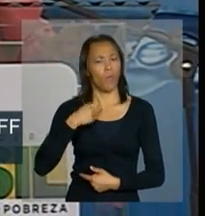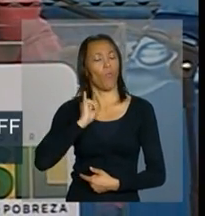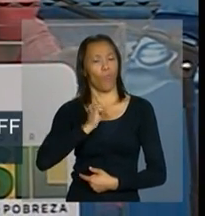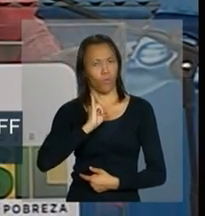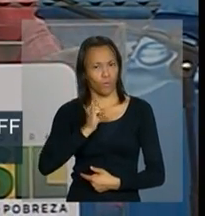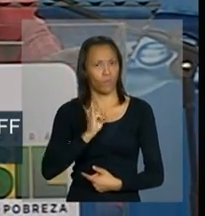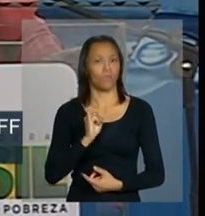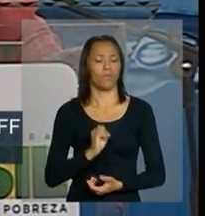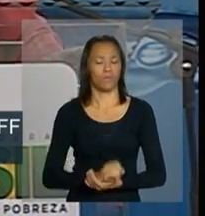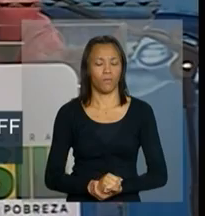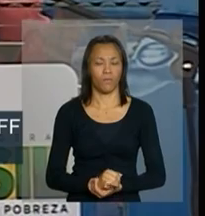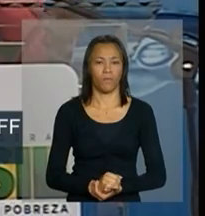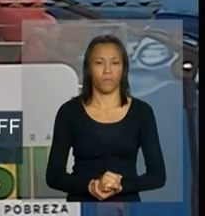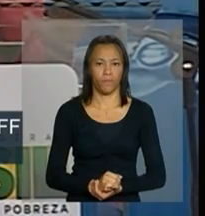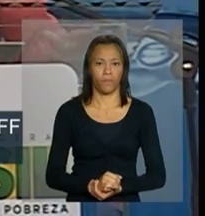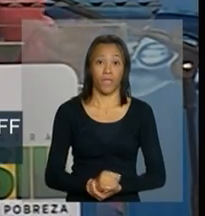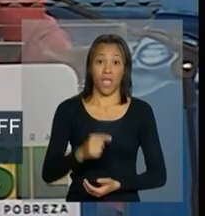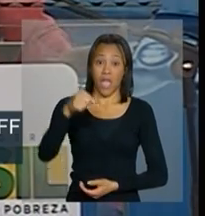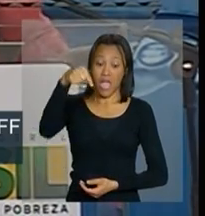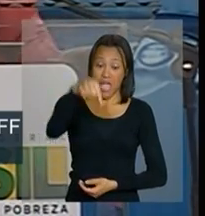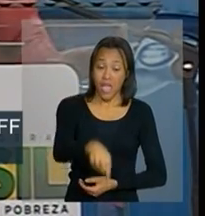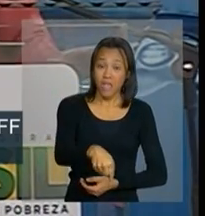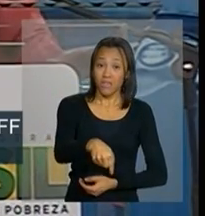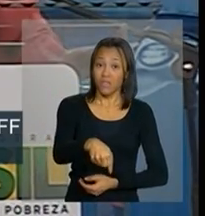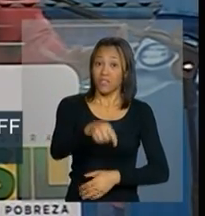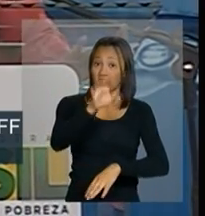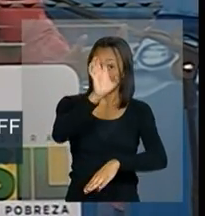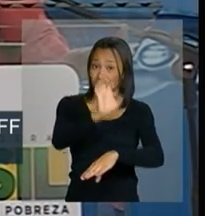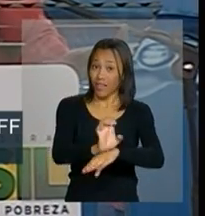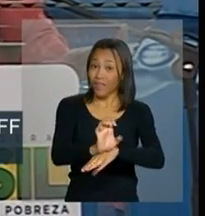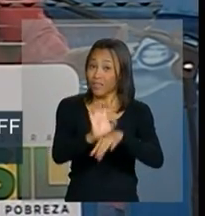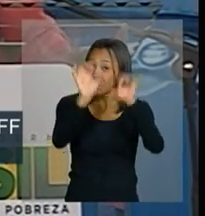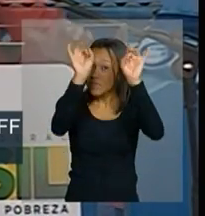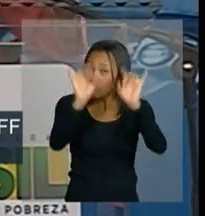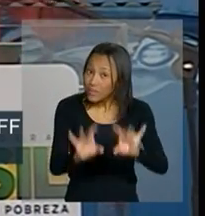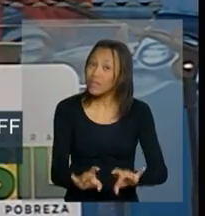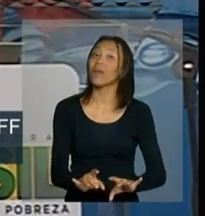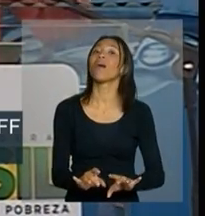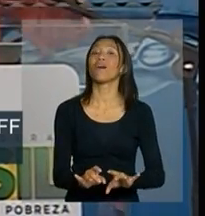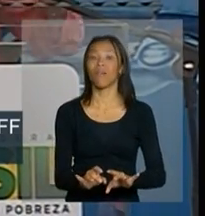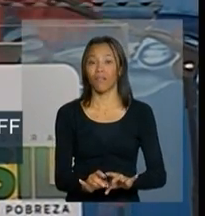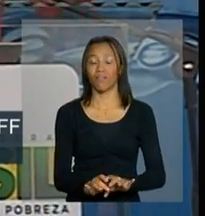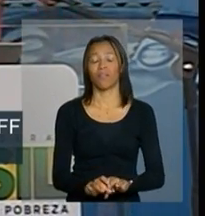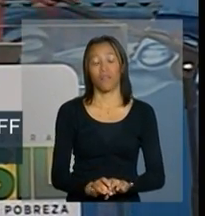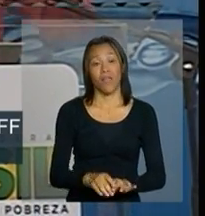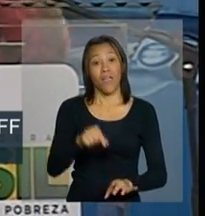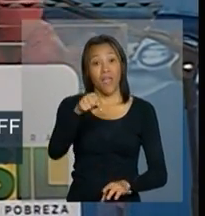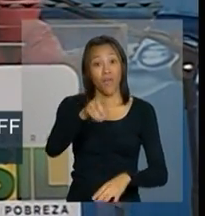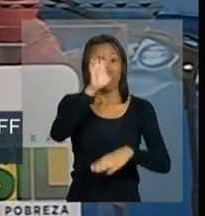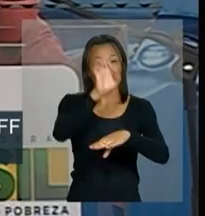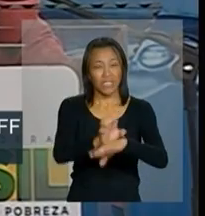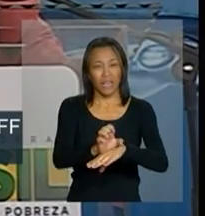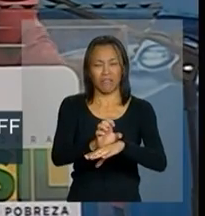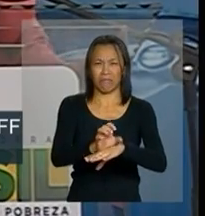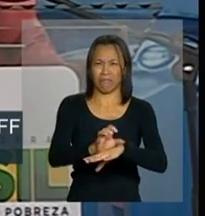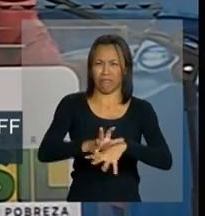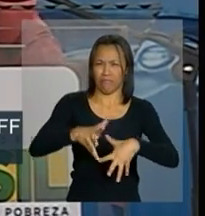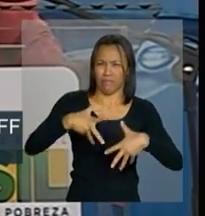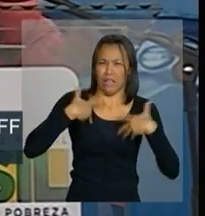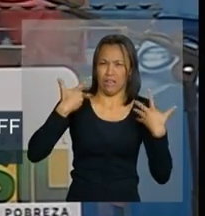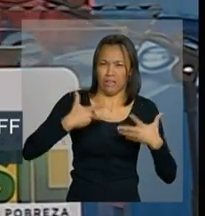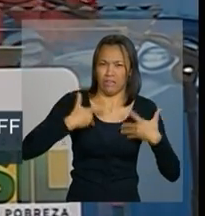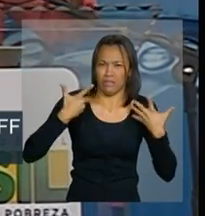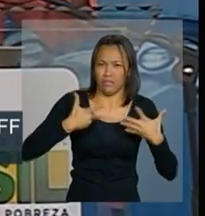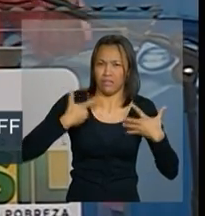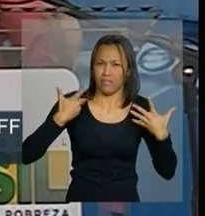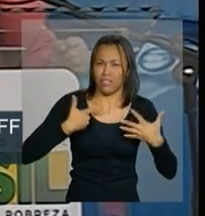Eu conto, esse é um estado especial. É um estado com uma imensa alegria.